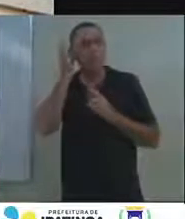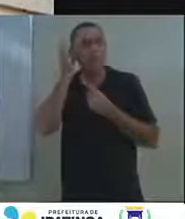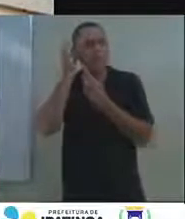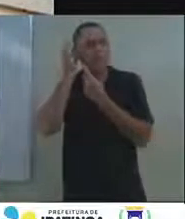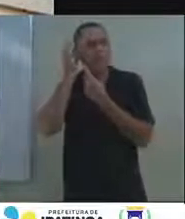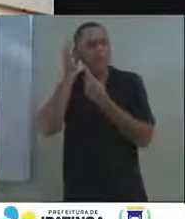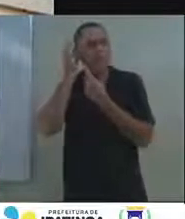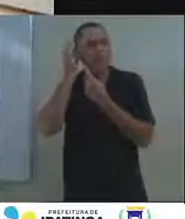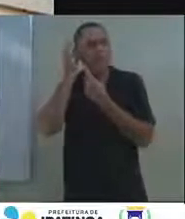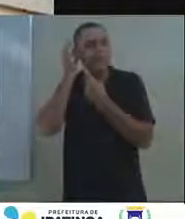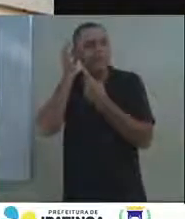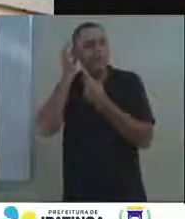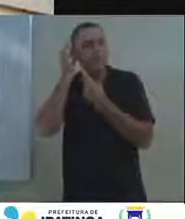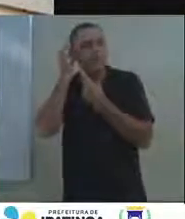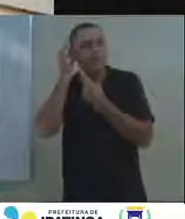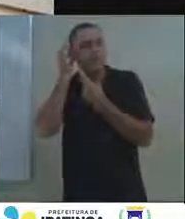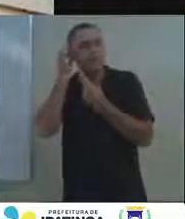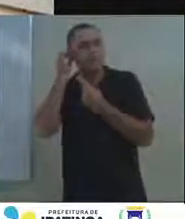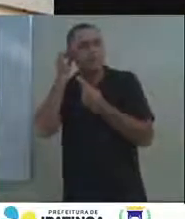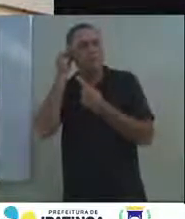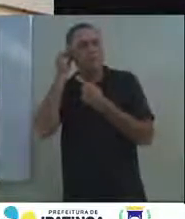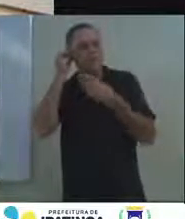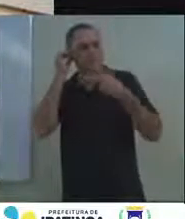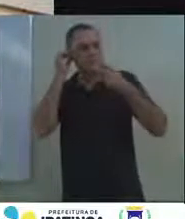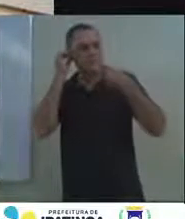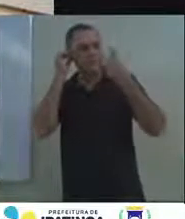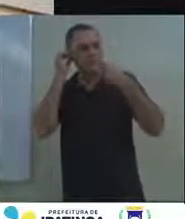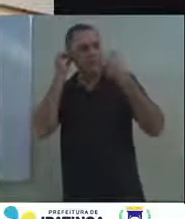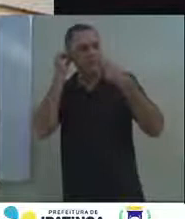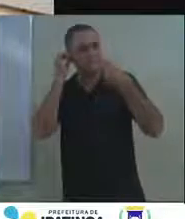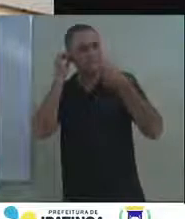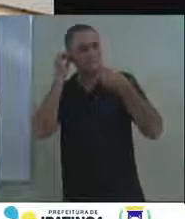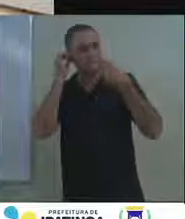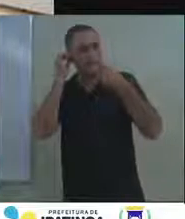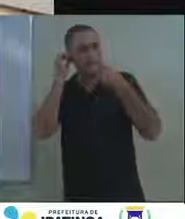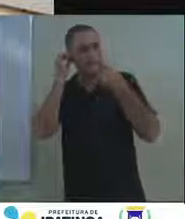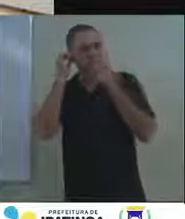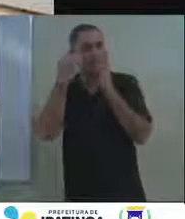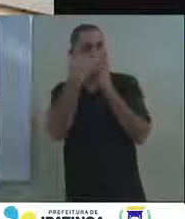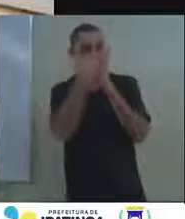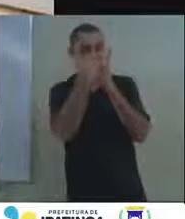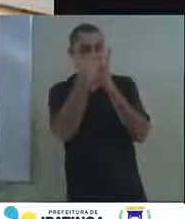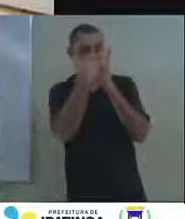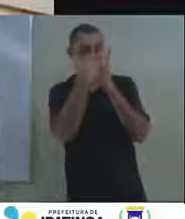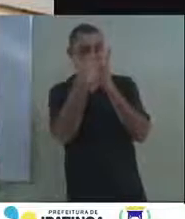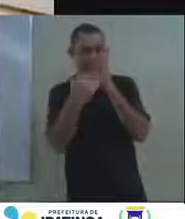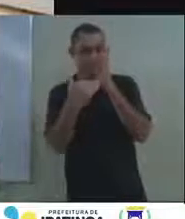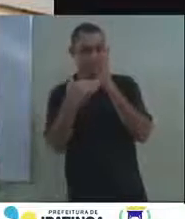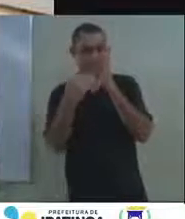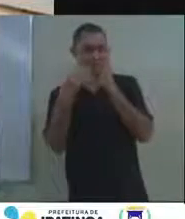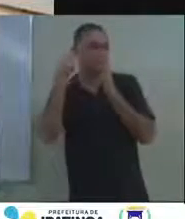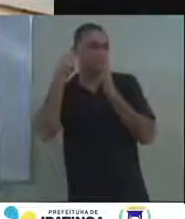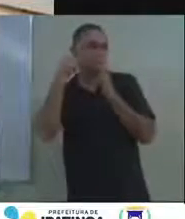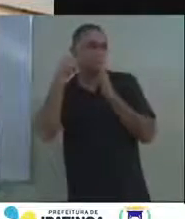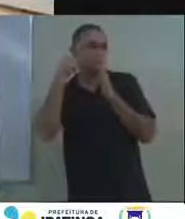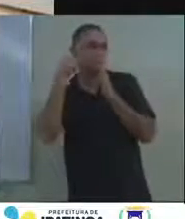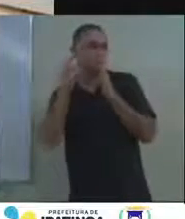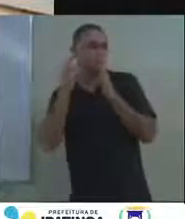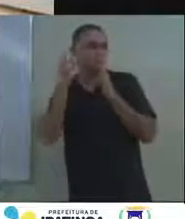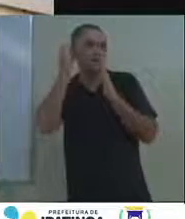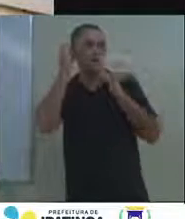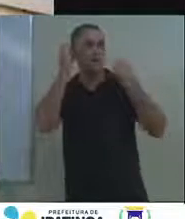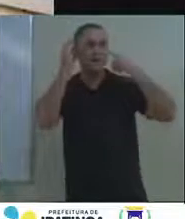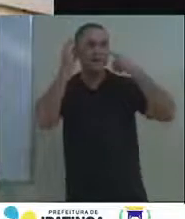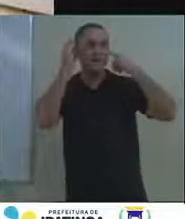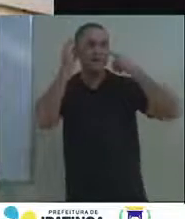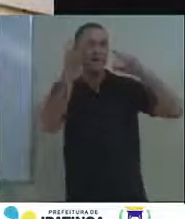que é eu aumentar o volume da minha voz porque eu não estou escutando o retorno dela. Então, eu tendo a falar muito mais alto quando eu estou com os dois